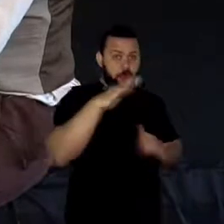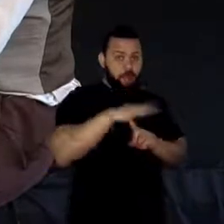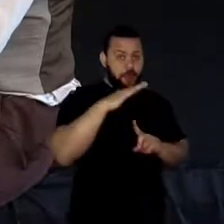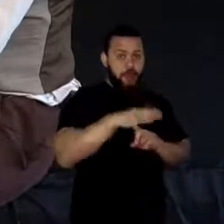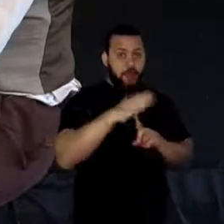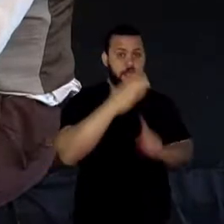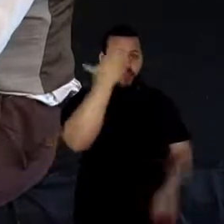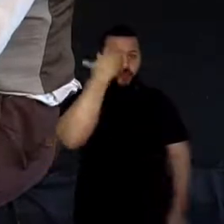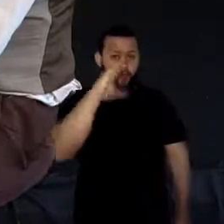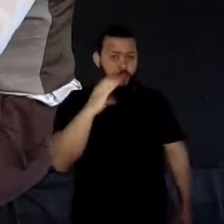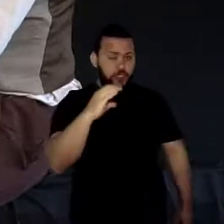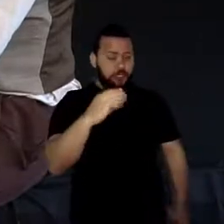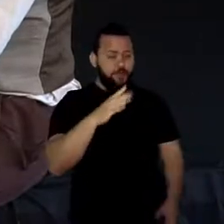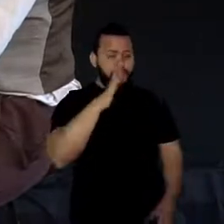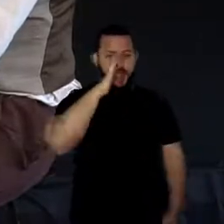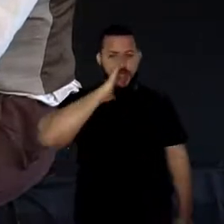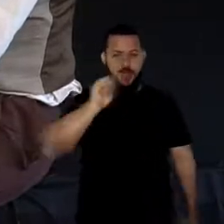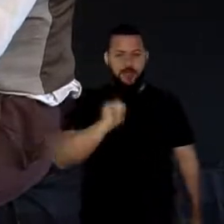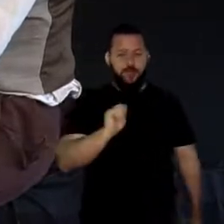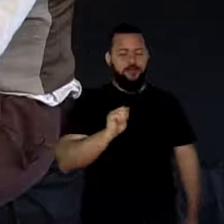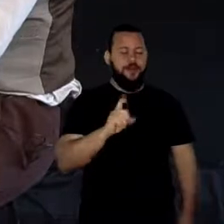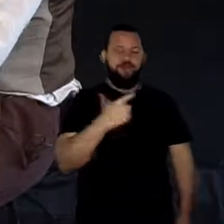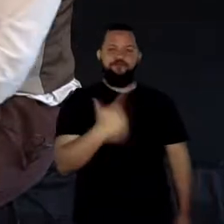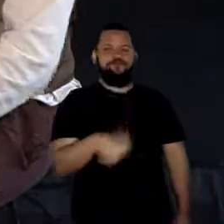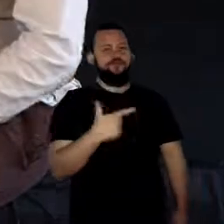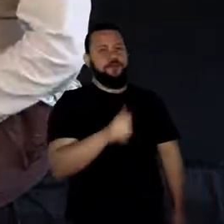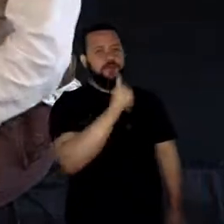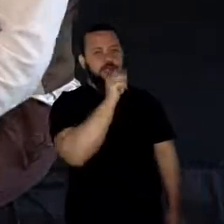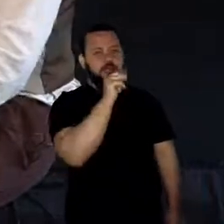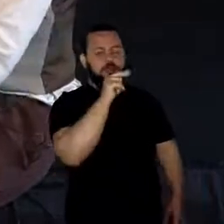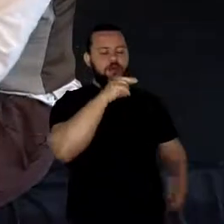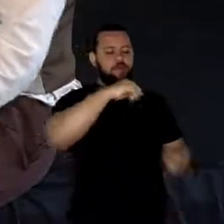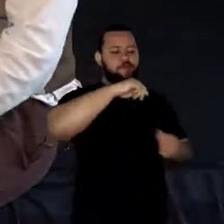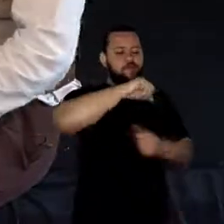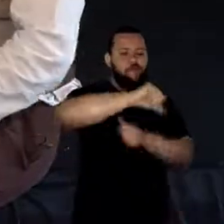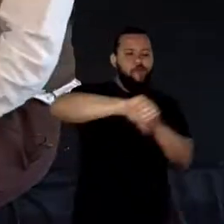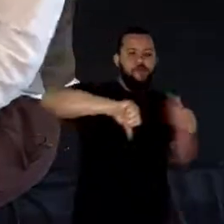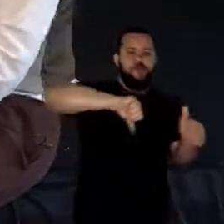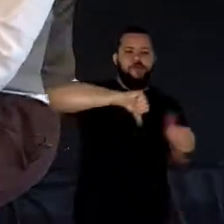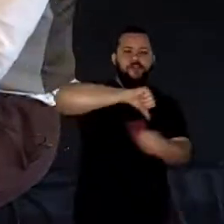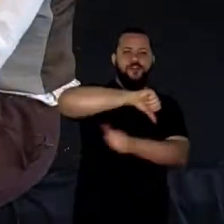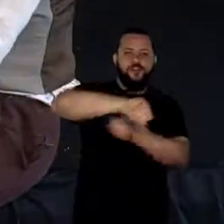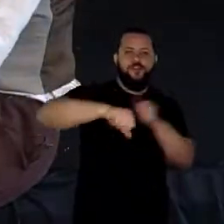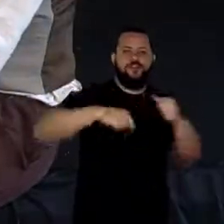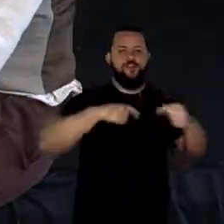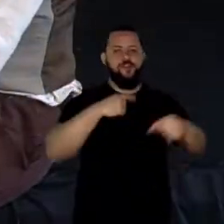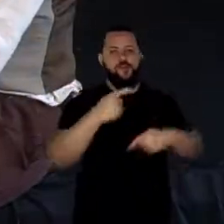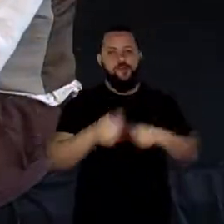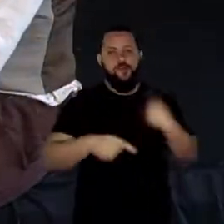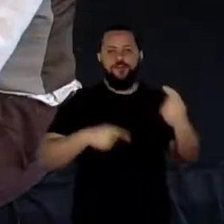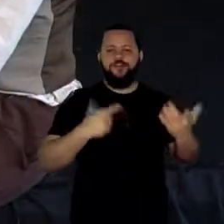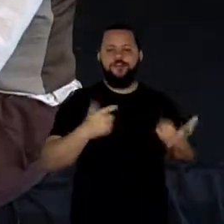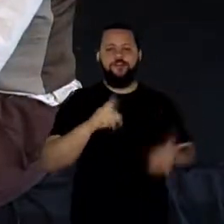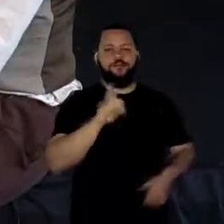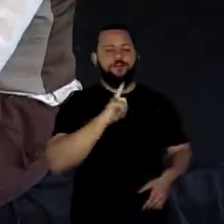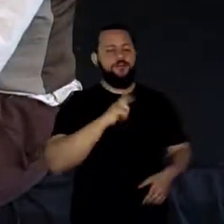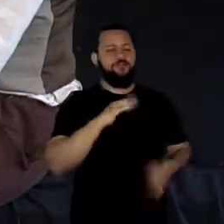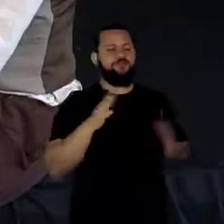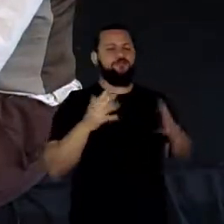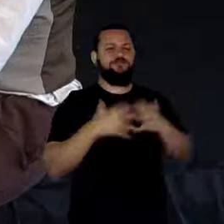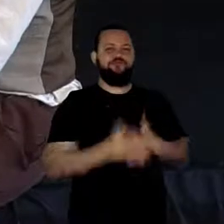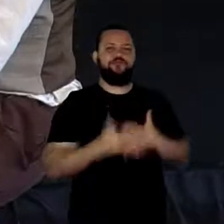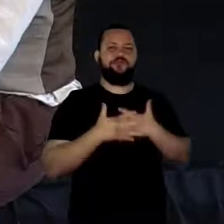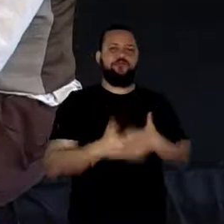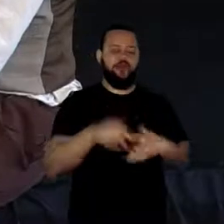várias regiões sem água, né? Estão fazendo rodízio. Está bem complicada essa questão climática no nosso país.